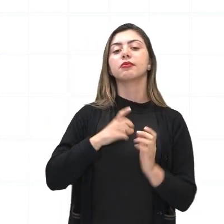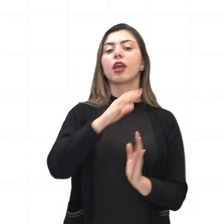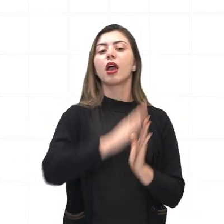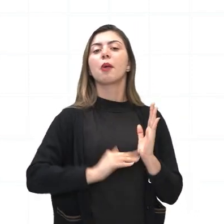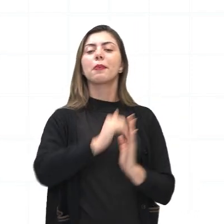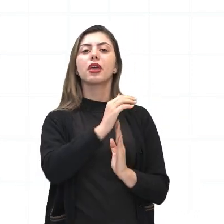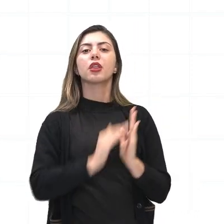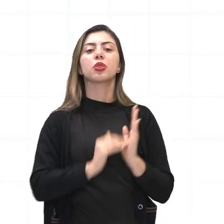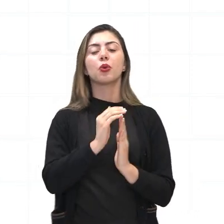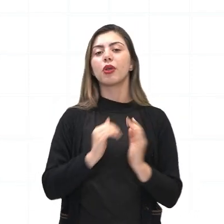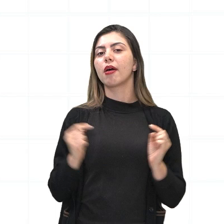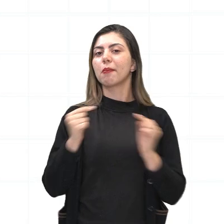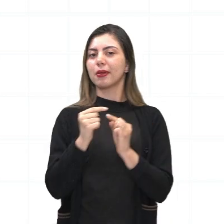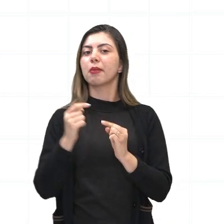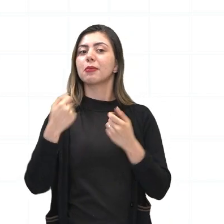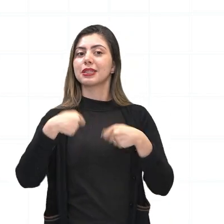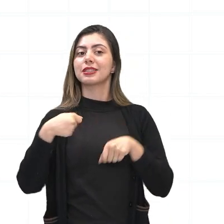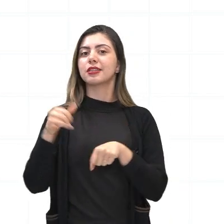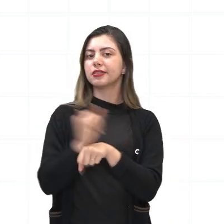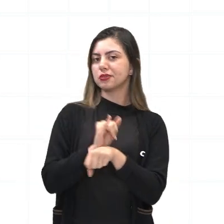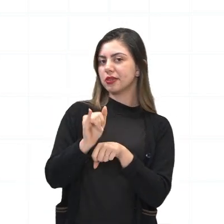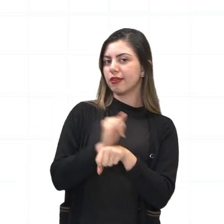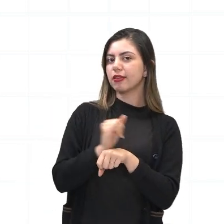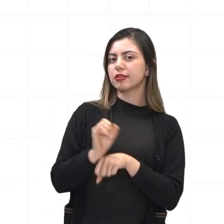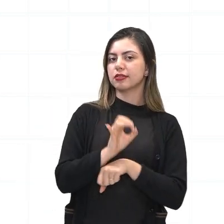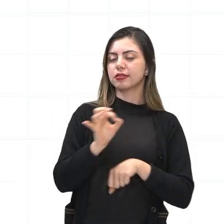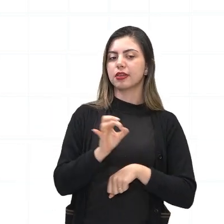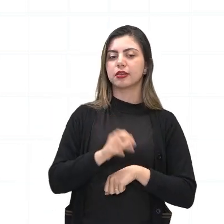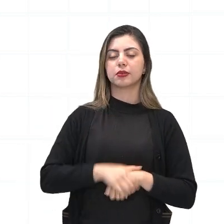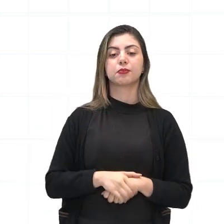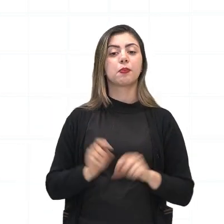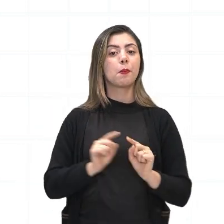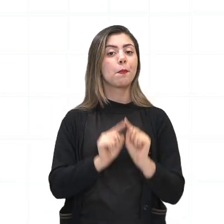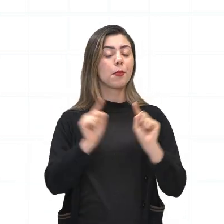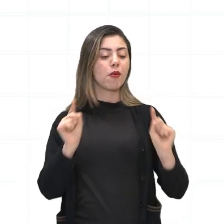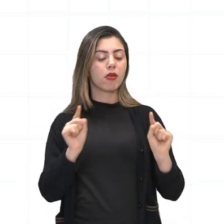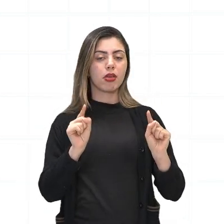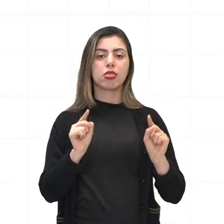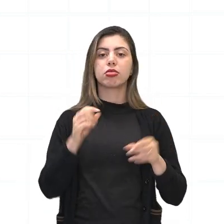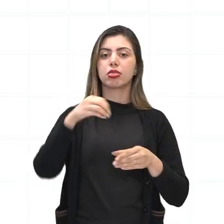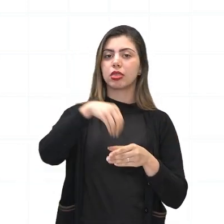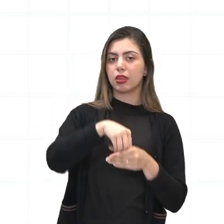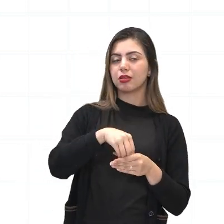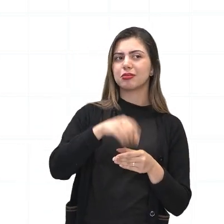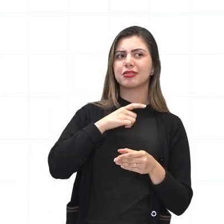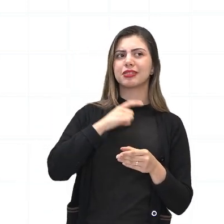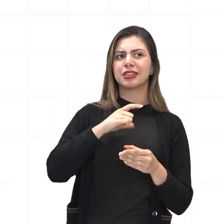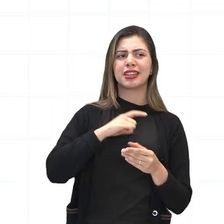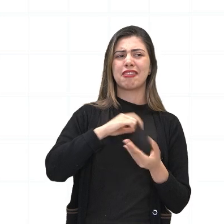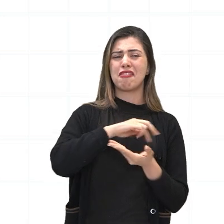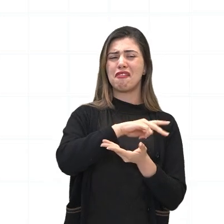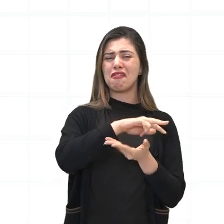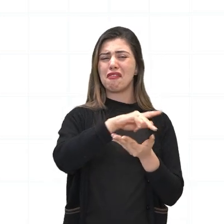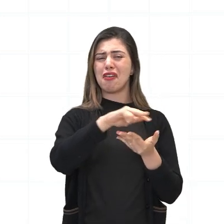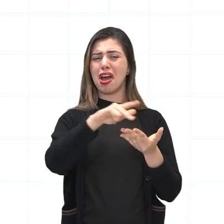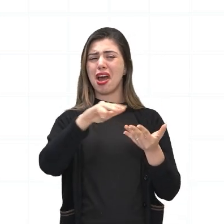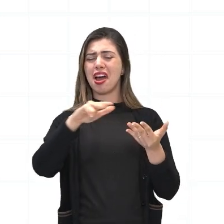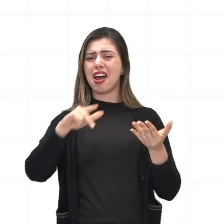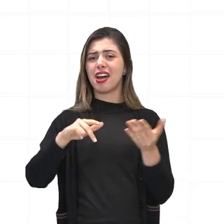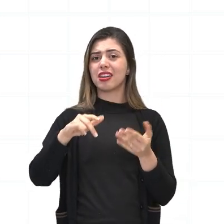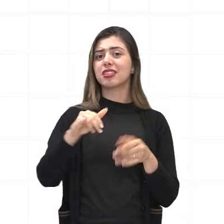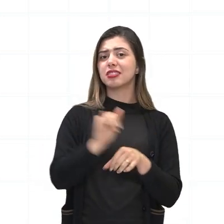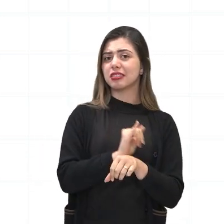gente a questão da técnica. Porém, dentro da pintura existem várias técnicas. E quando